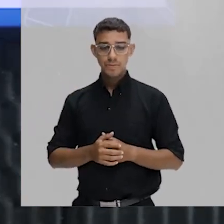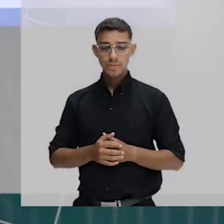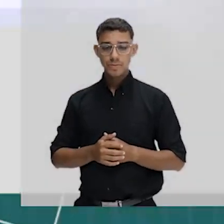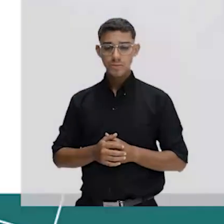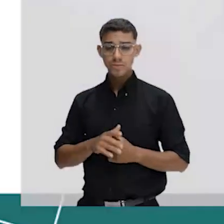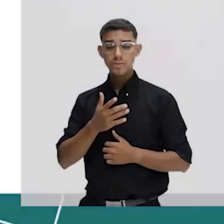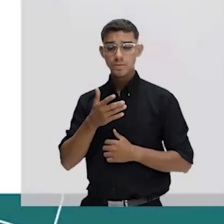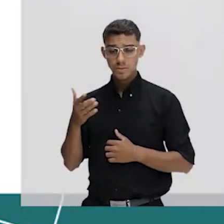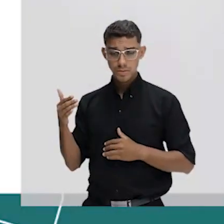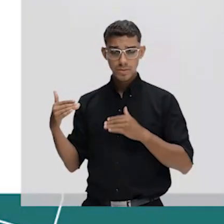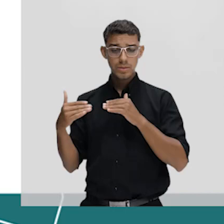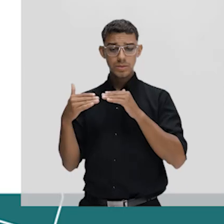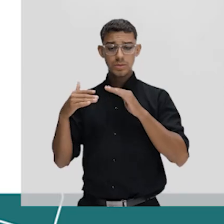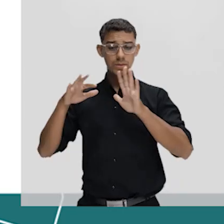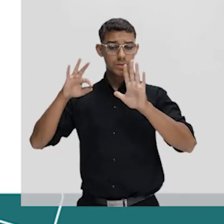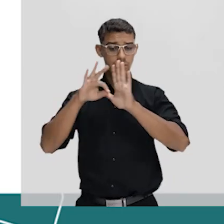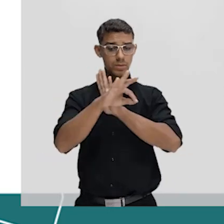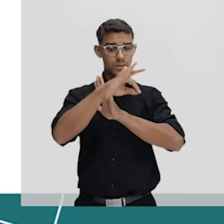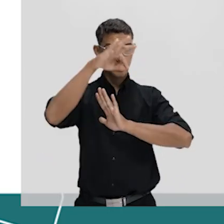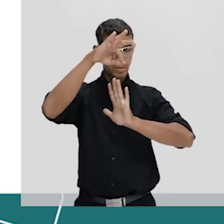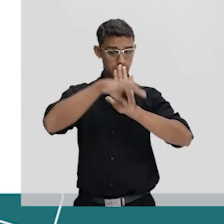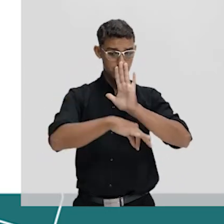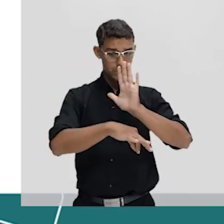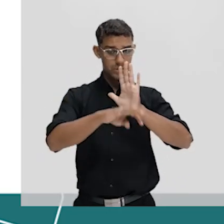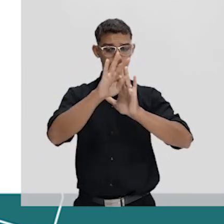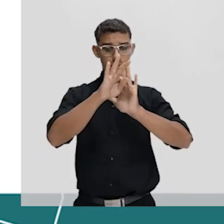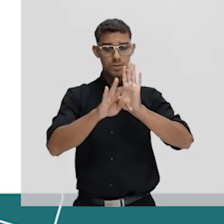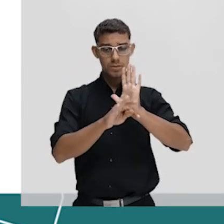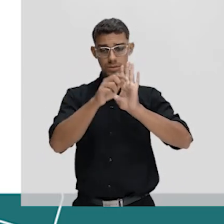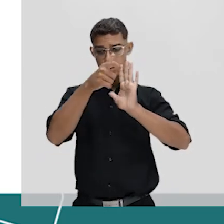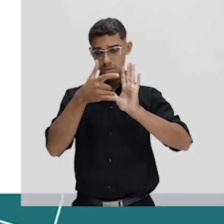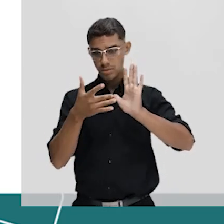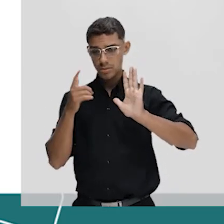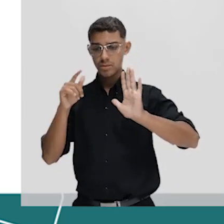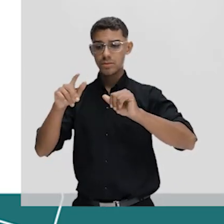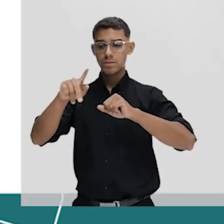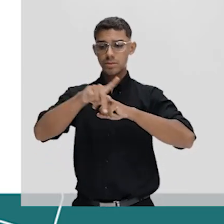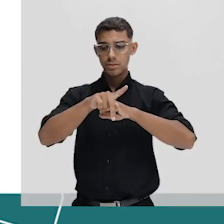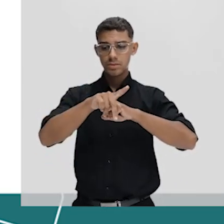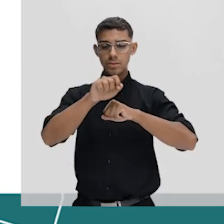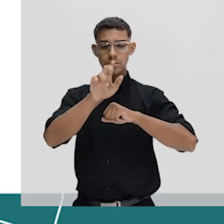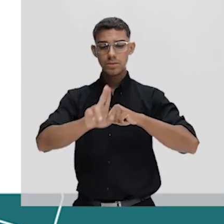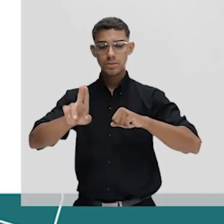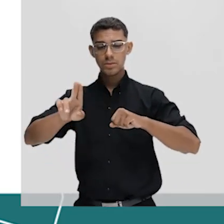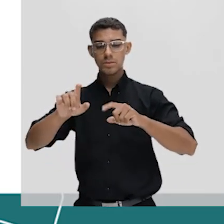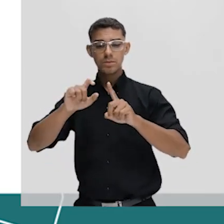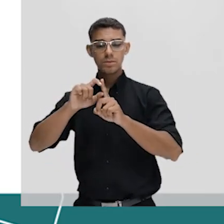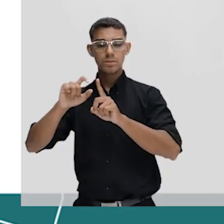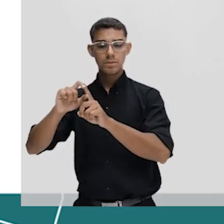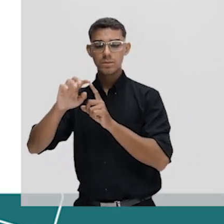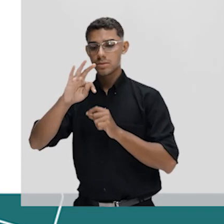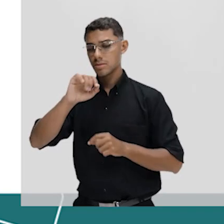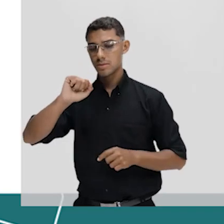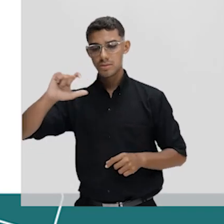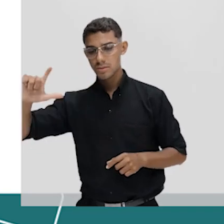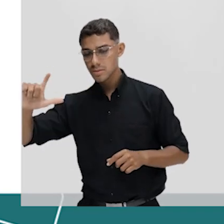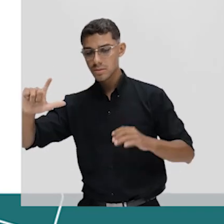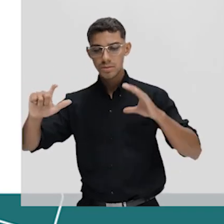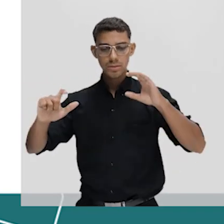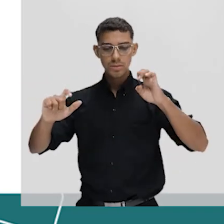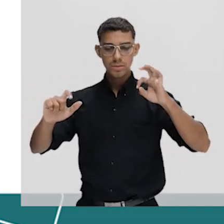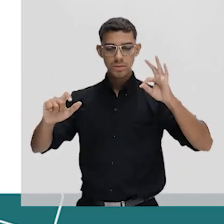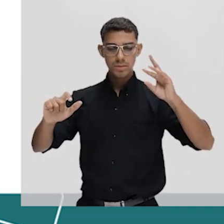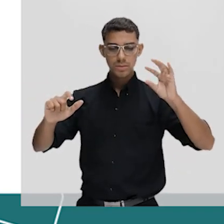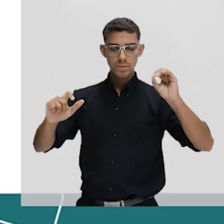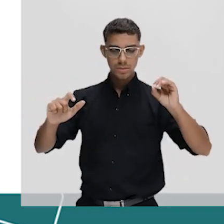da coesão textual, antes do pronome de sentido indefinido, utiliza-se a palavra tal, certo, outro, apenas